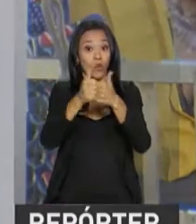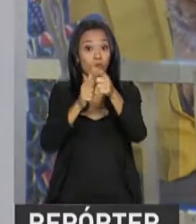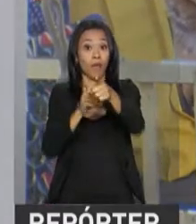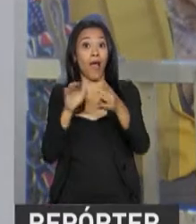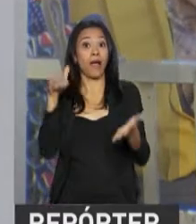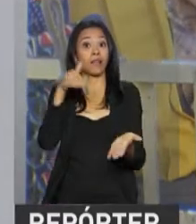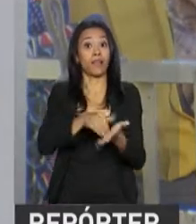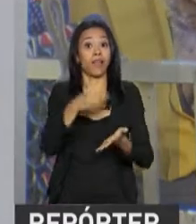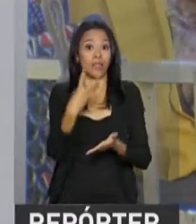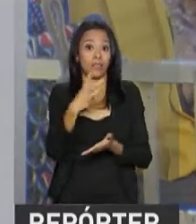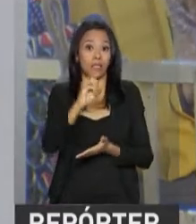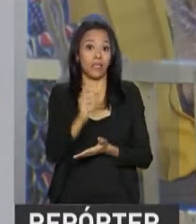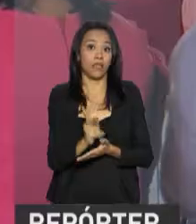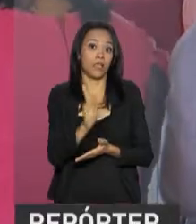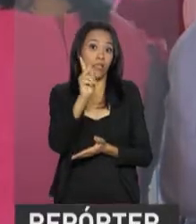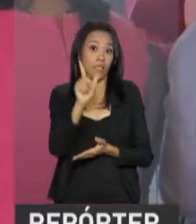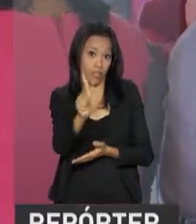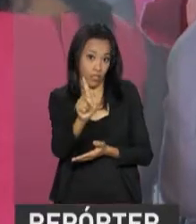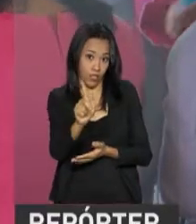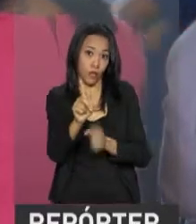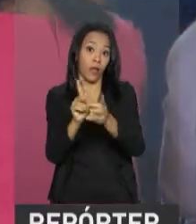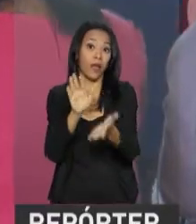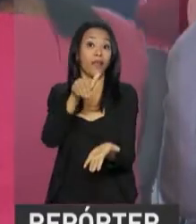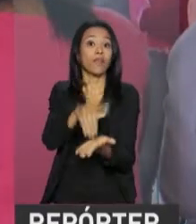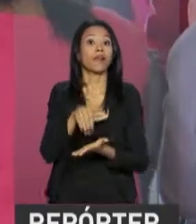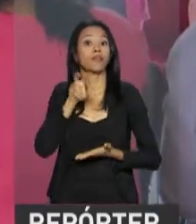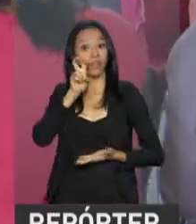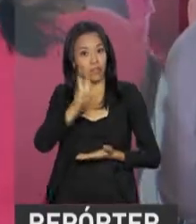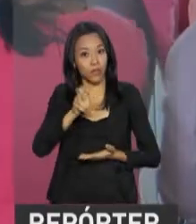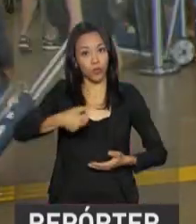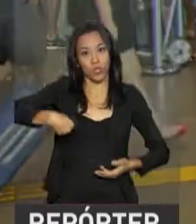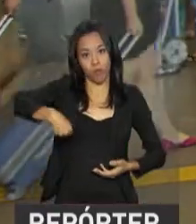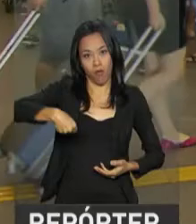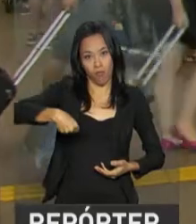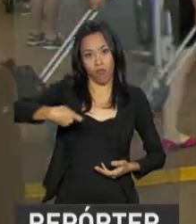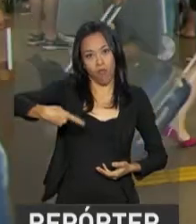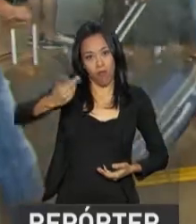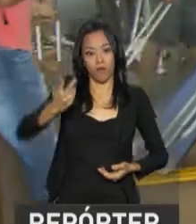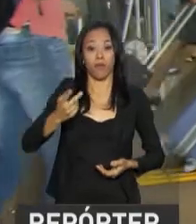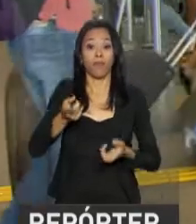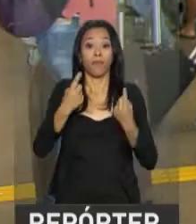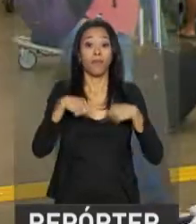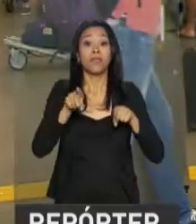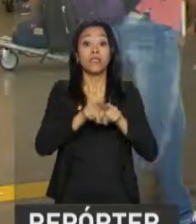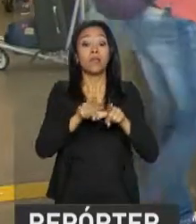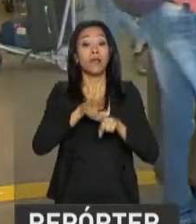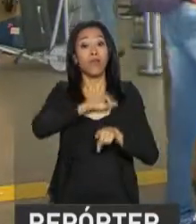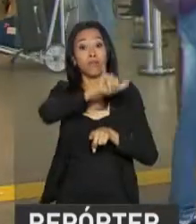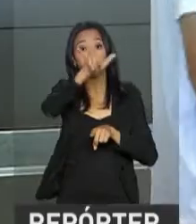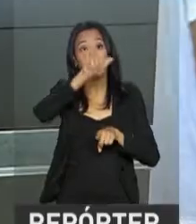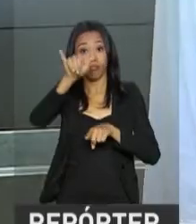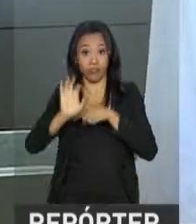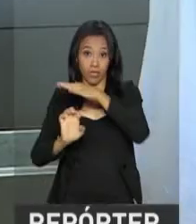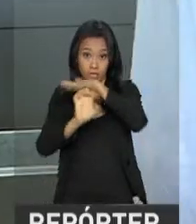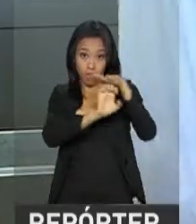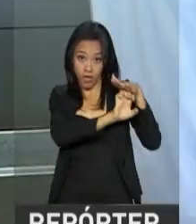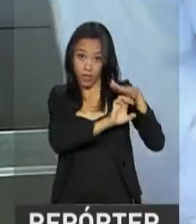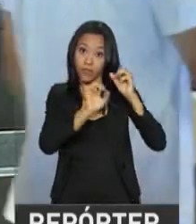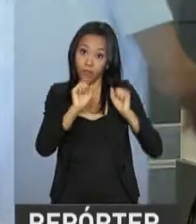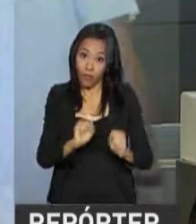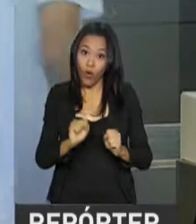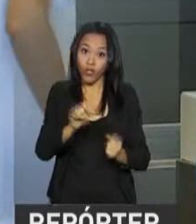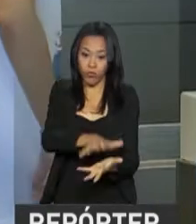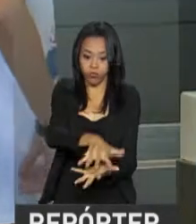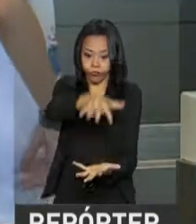até trinta quilos no bagageiro e está 5 quilos de bagagem de mão e as companhias aéreas agora podem cobrar por